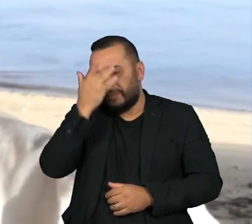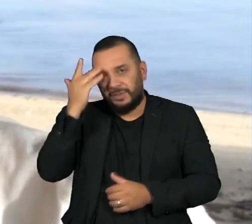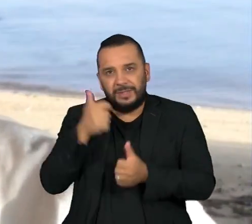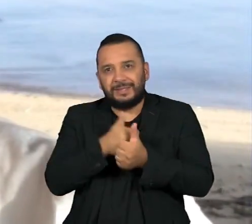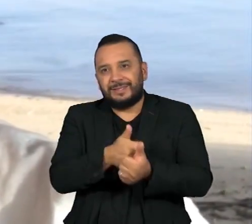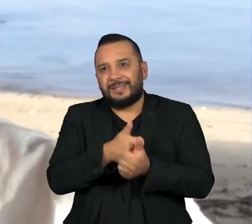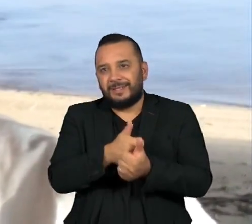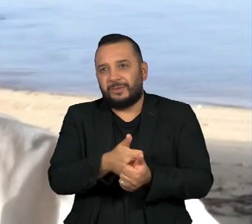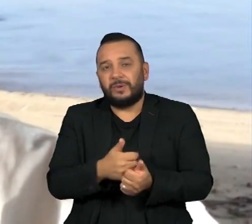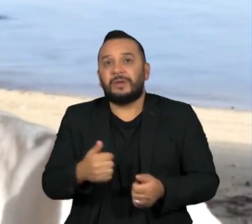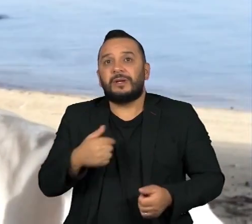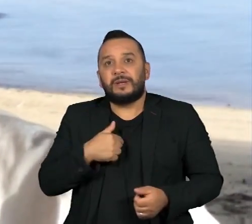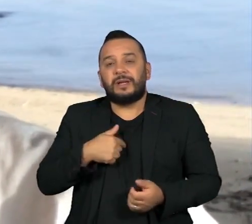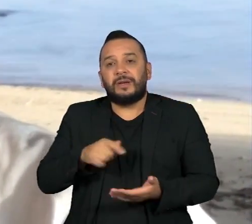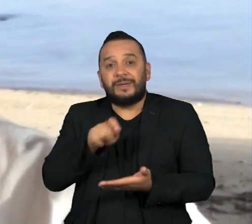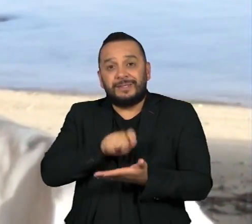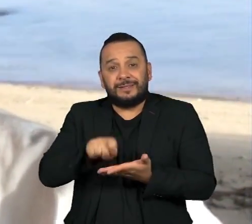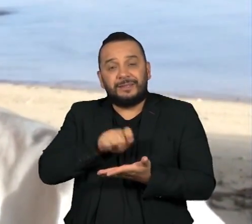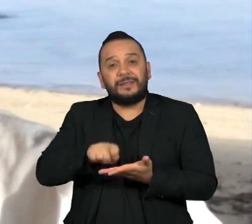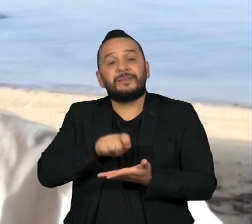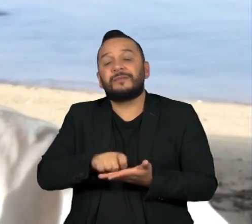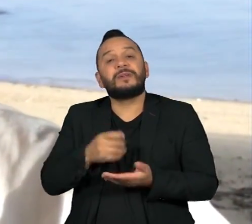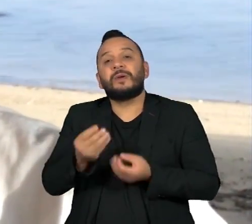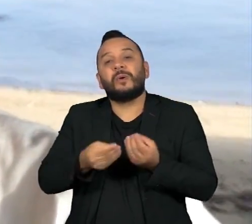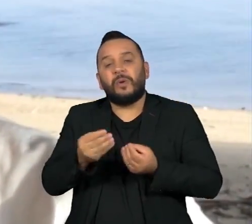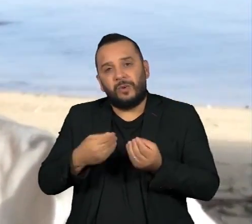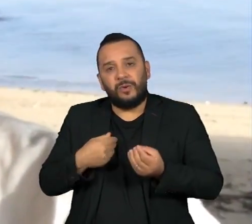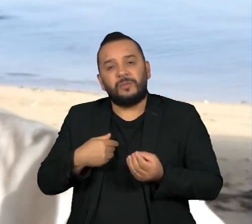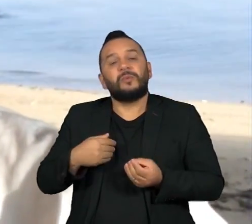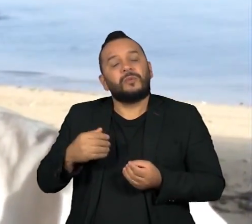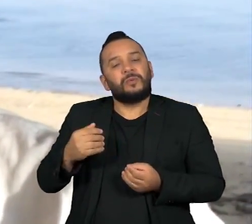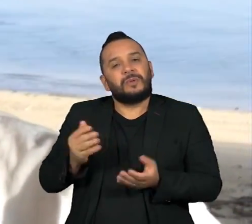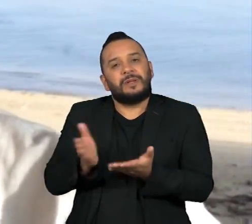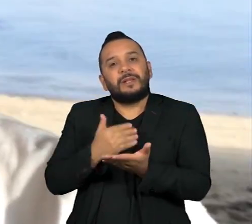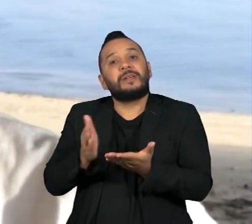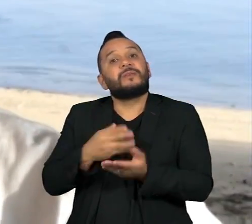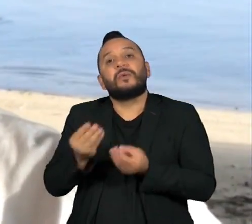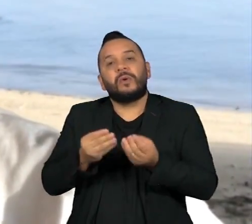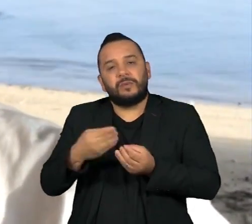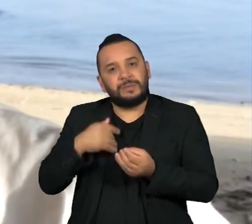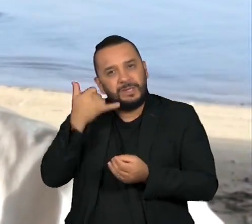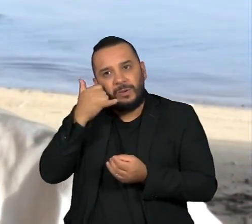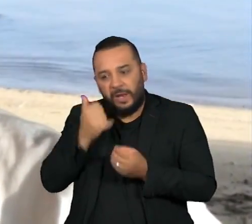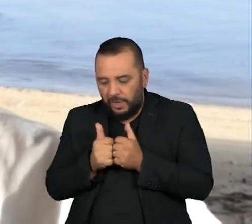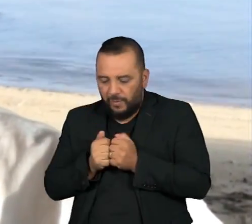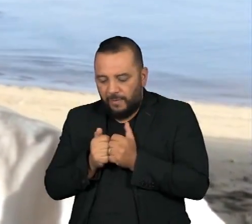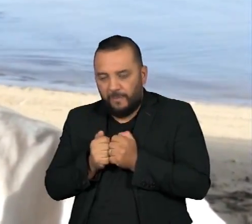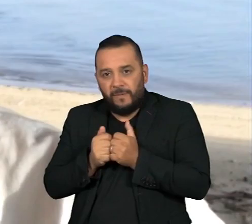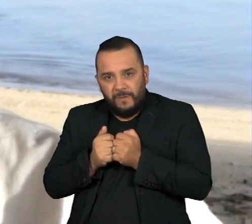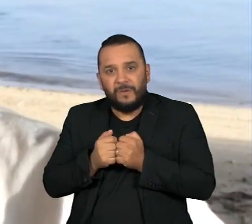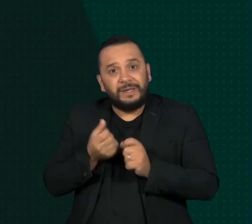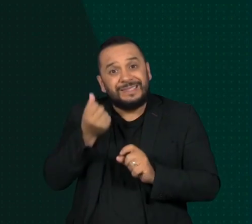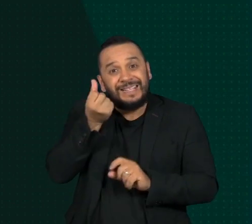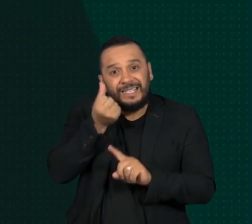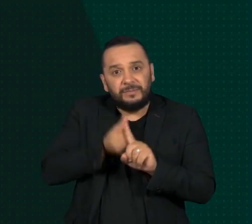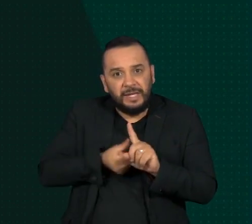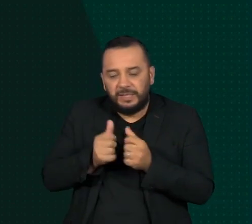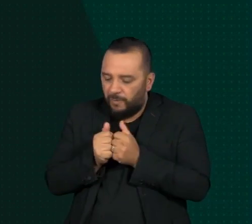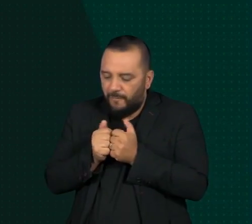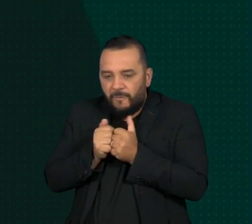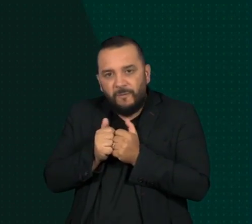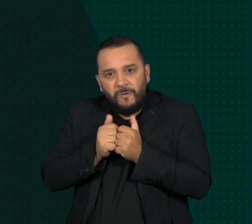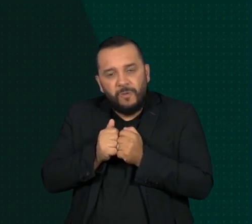celular usado, sem tampa traseira, porque eu tinha ganhado uma doação. Foram 6 meses escrevendo aquela obra e ele